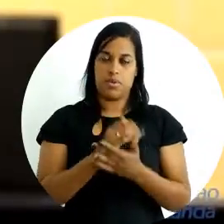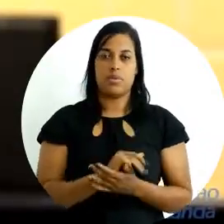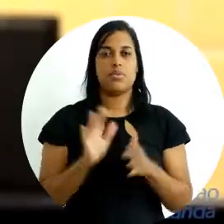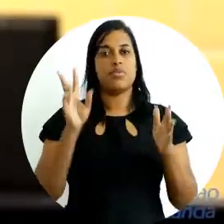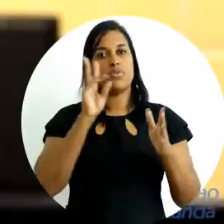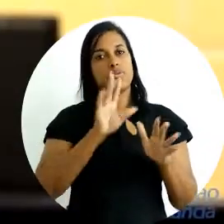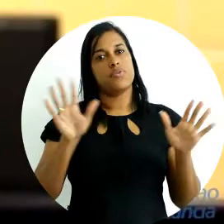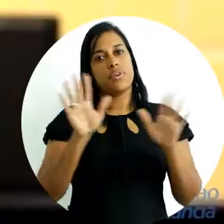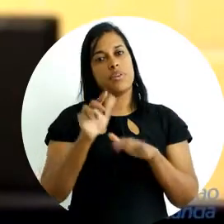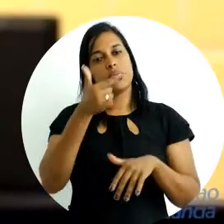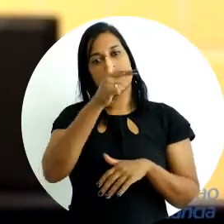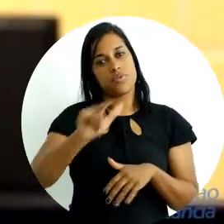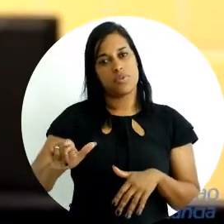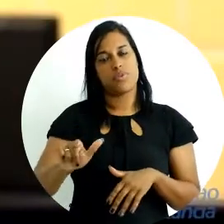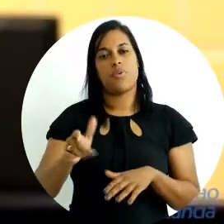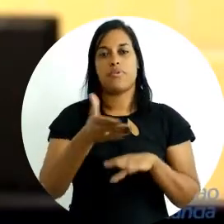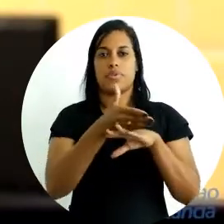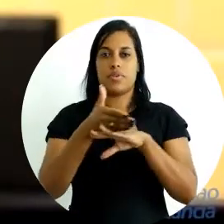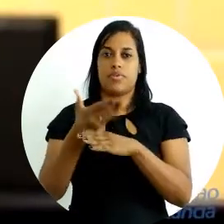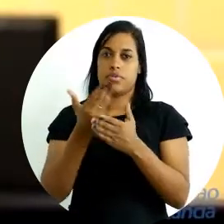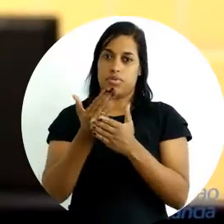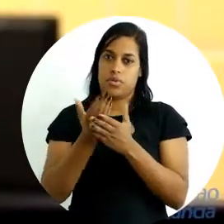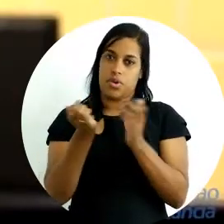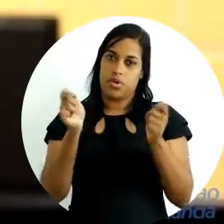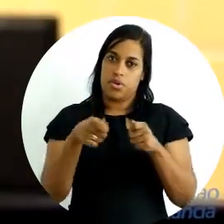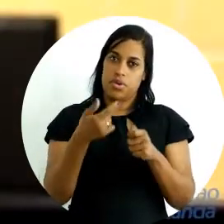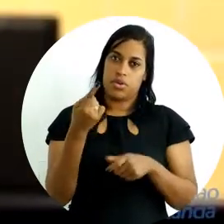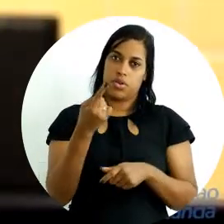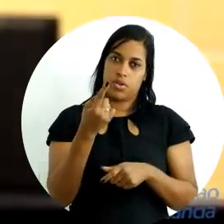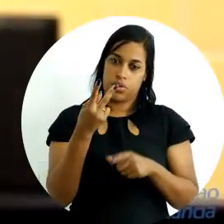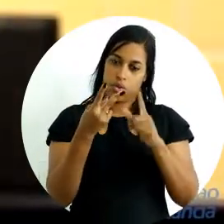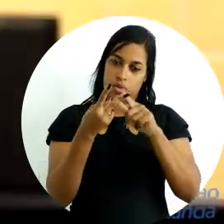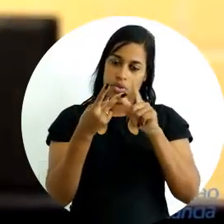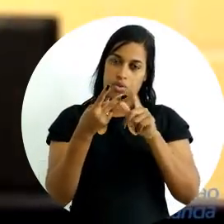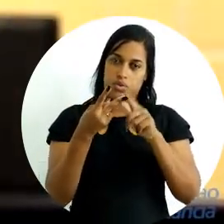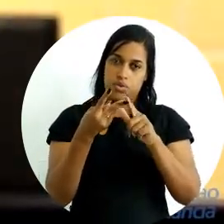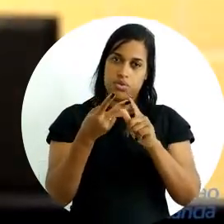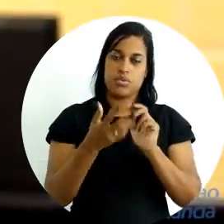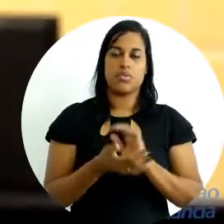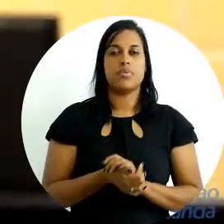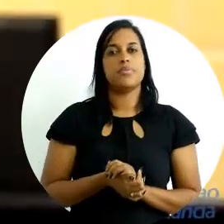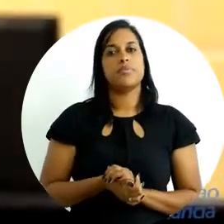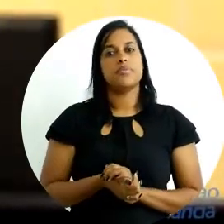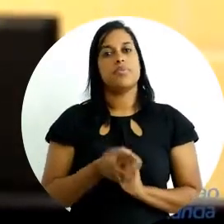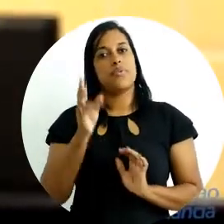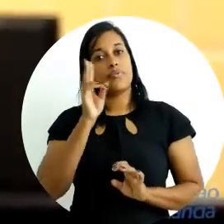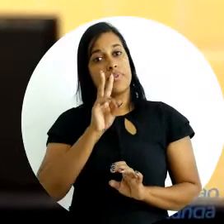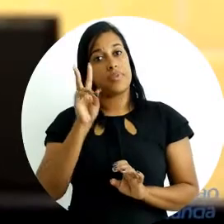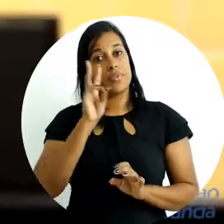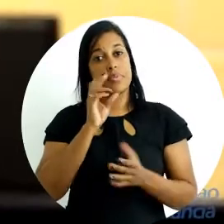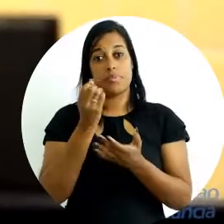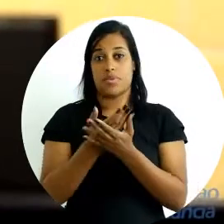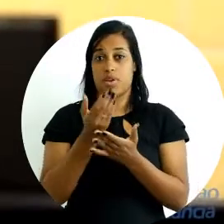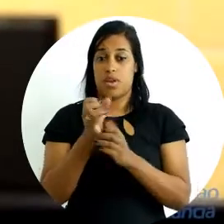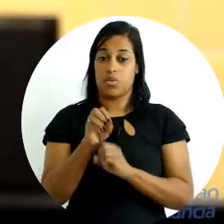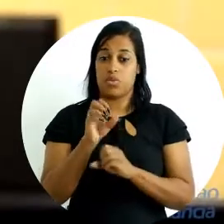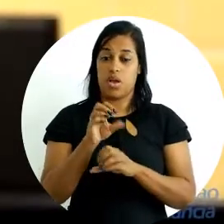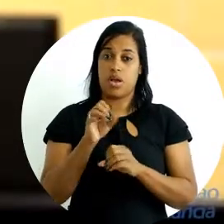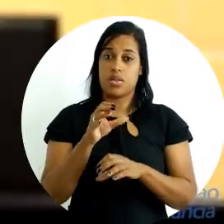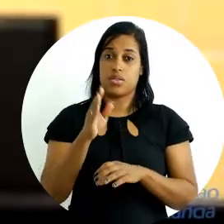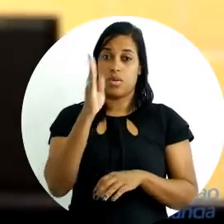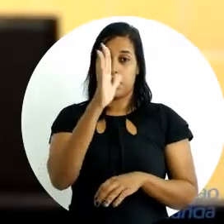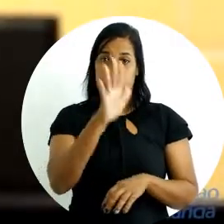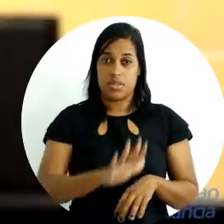videoaula. Nos veremos novamente na videoaula número 2, onde trataremos a educação brasileira,